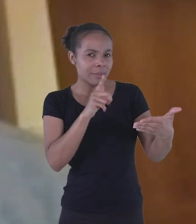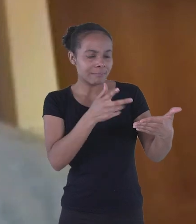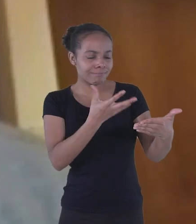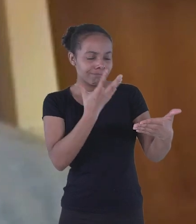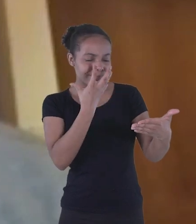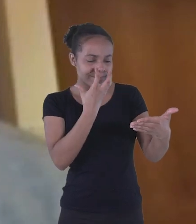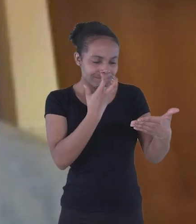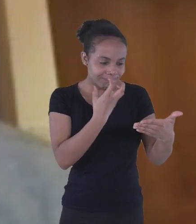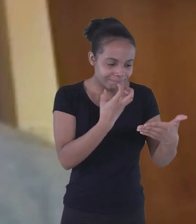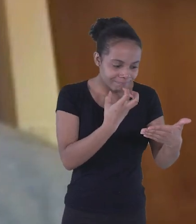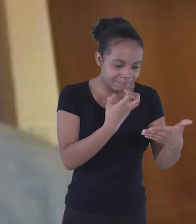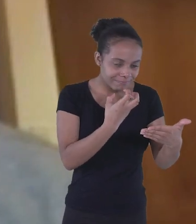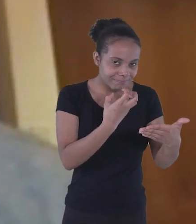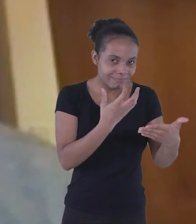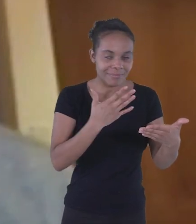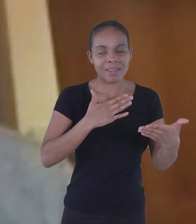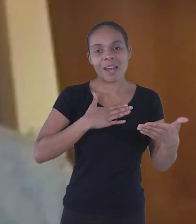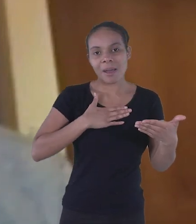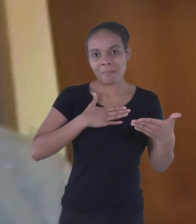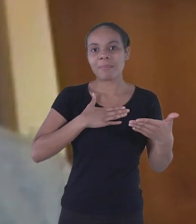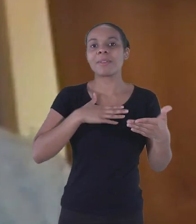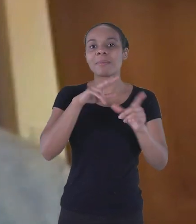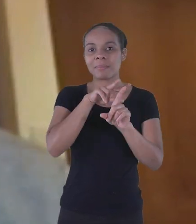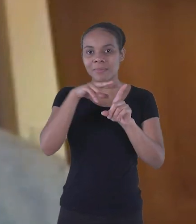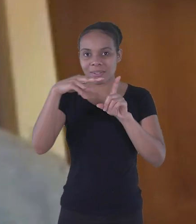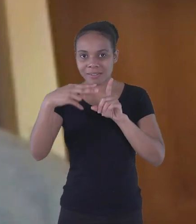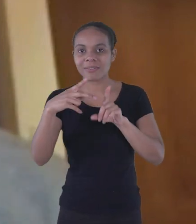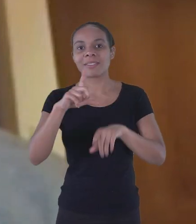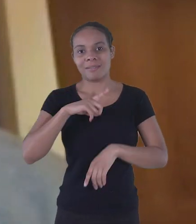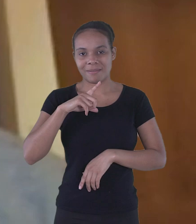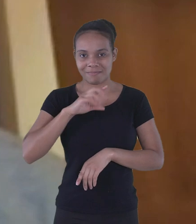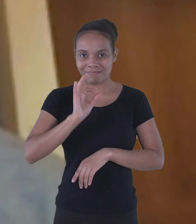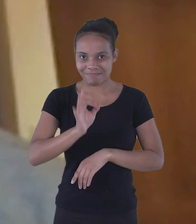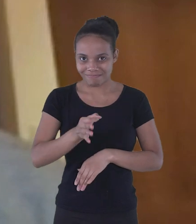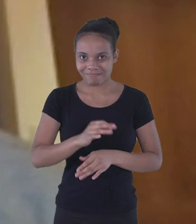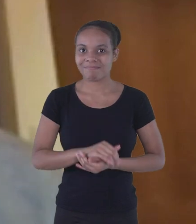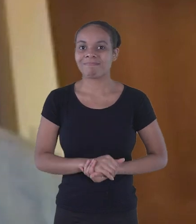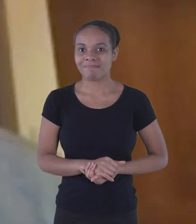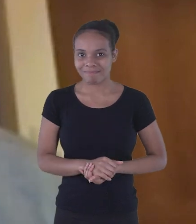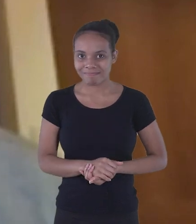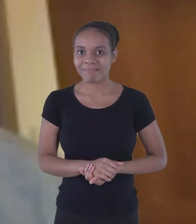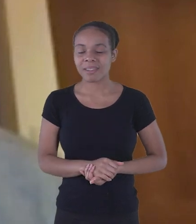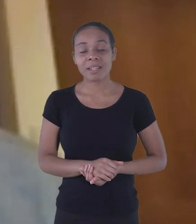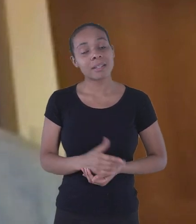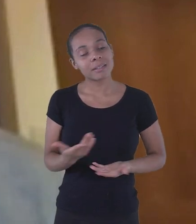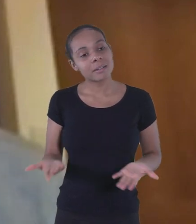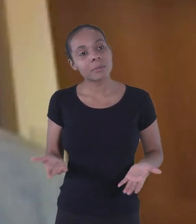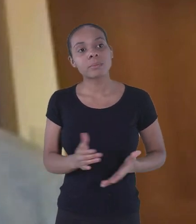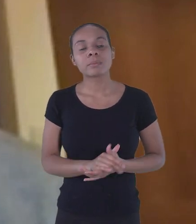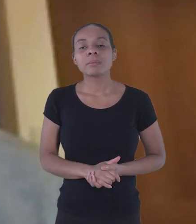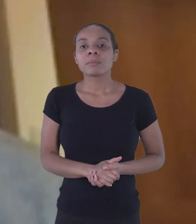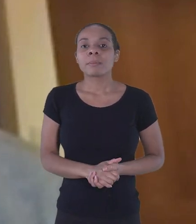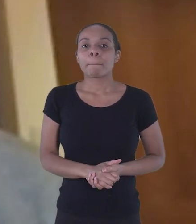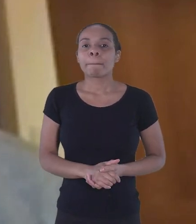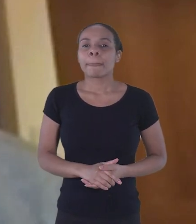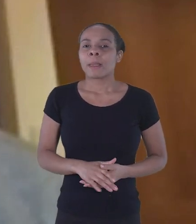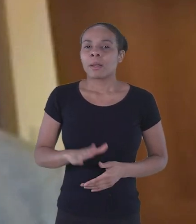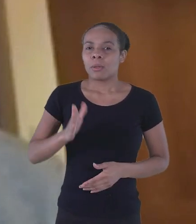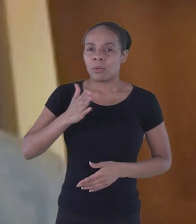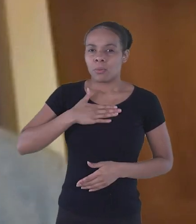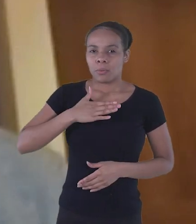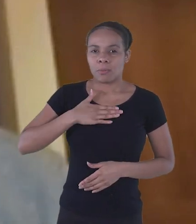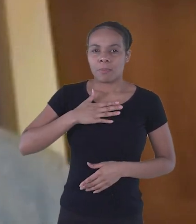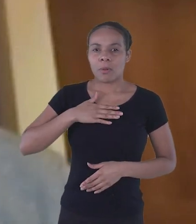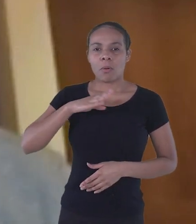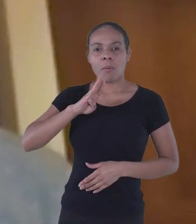eu pretendo tratar desses temas que eu já tratei no meu blog, às vésperas dos 30 anos da Companhia das